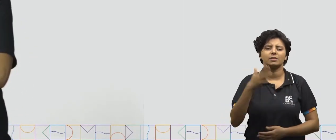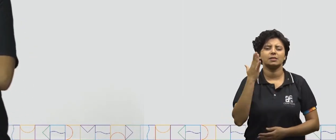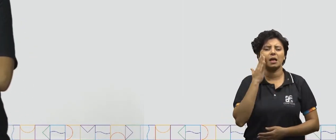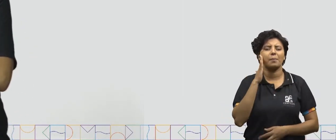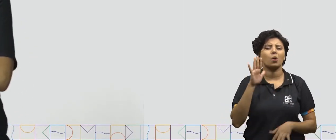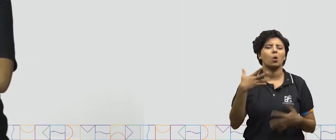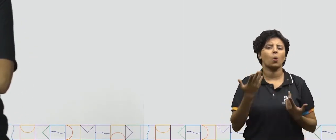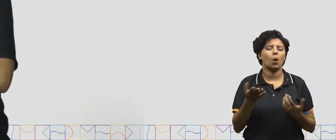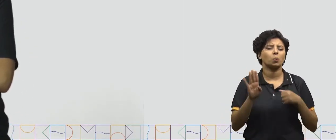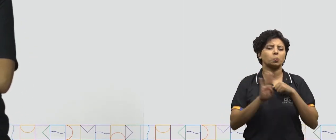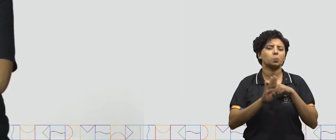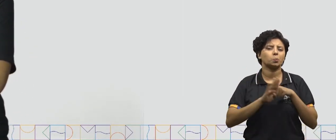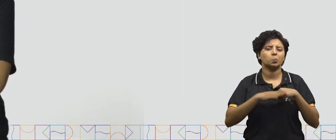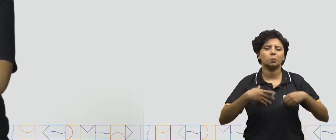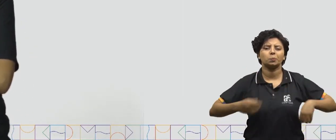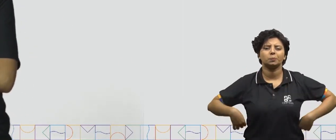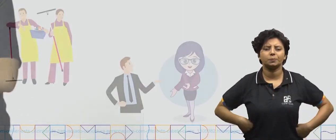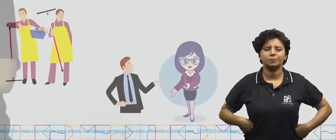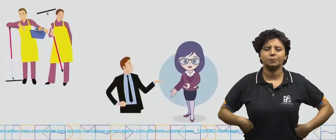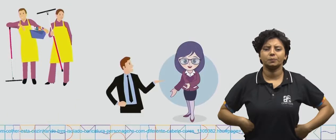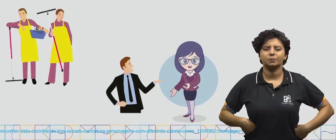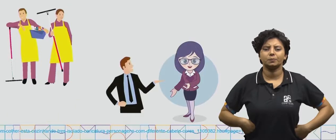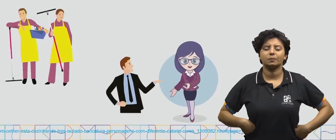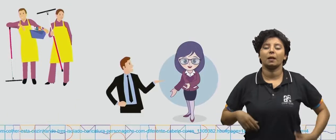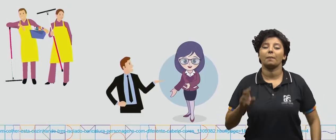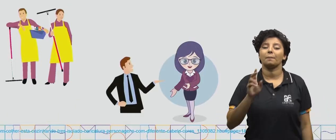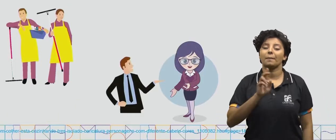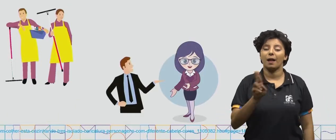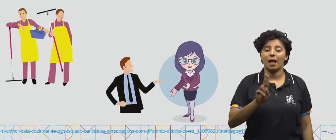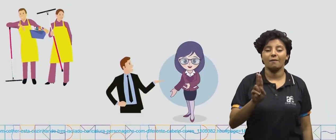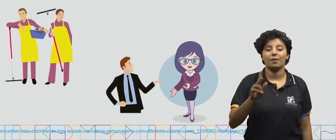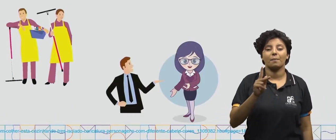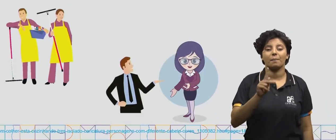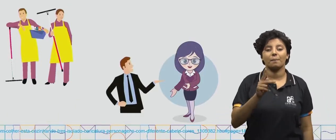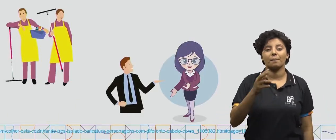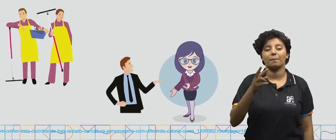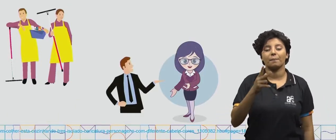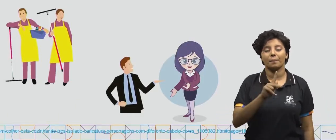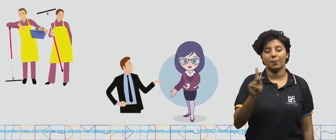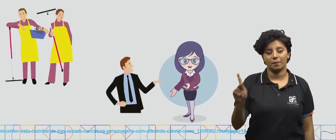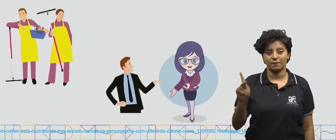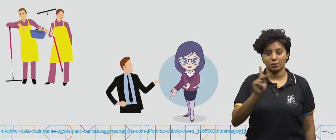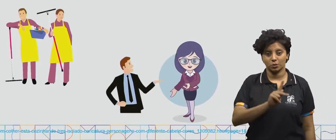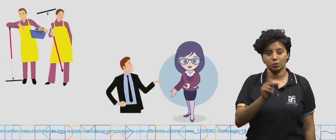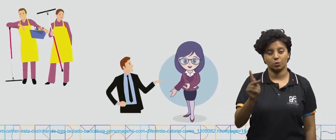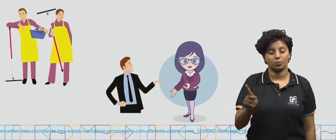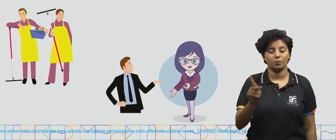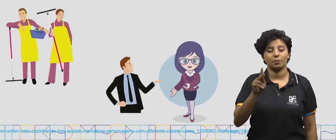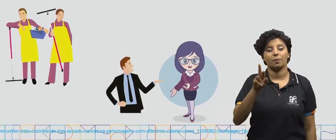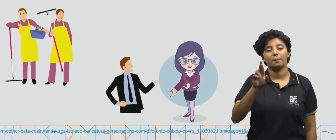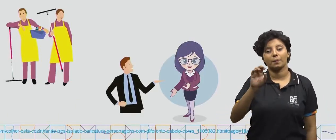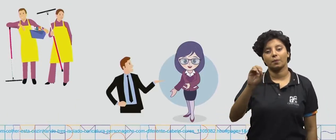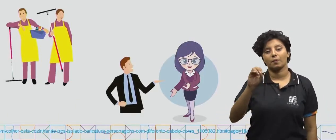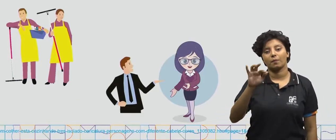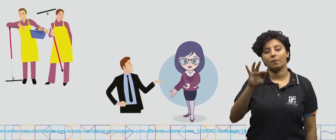Você sabe qual é esse substantivo? É a palavra professora ou professor.